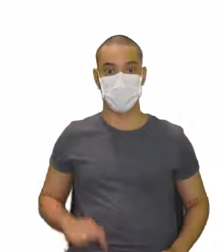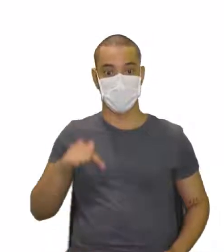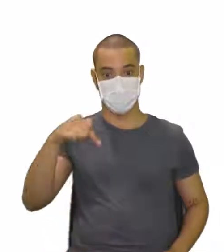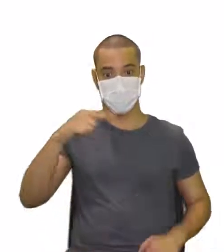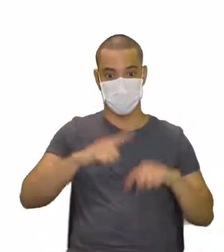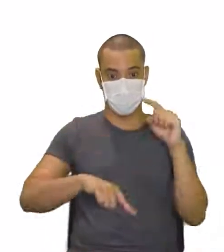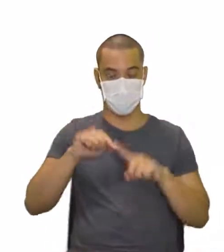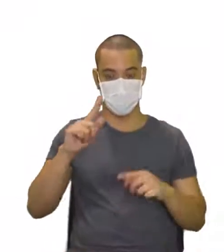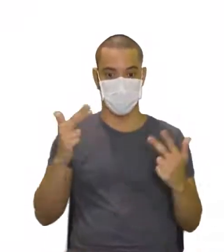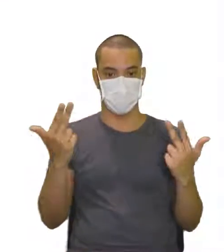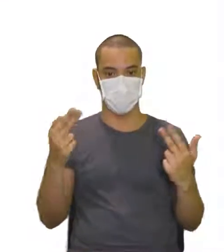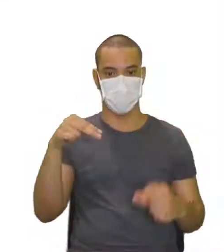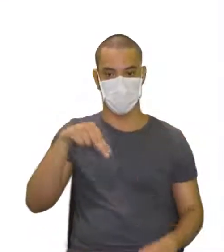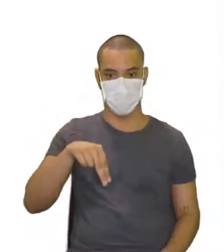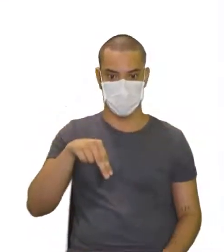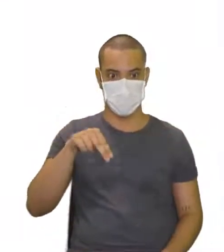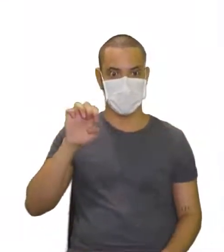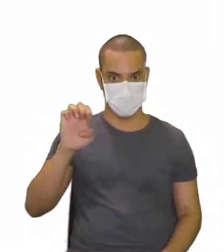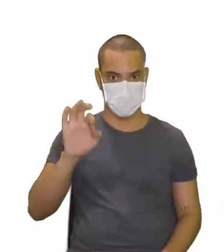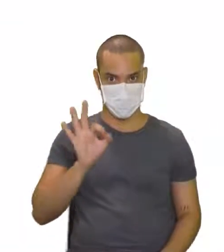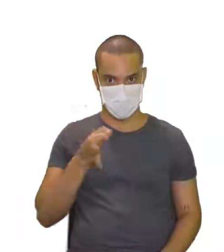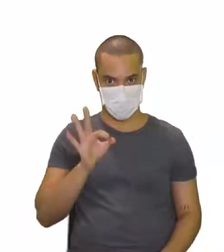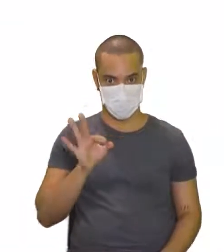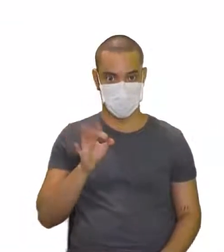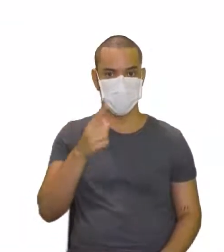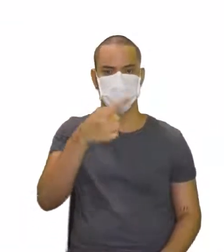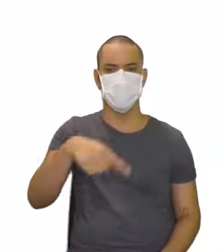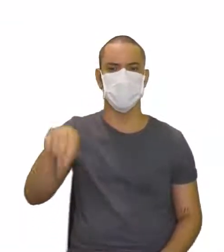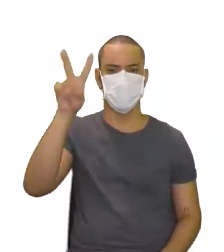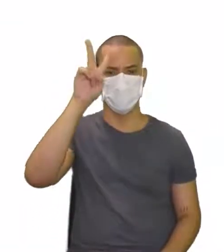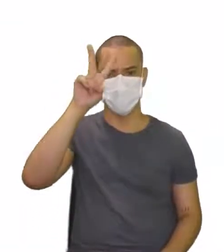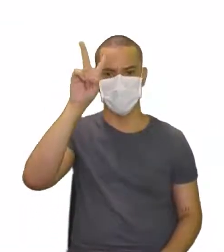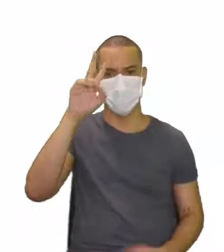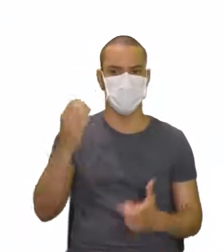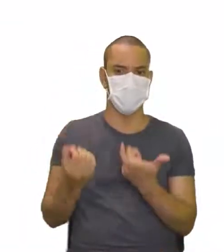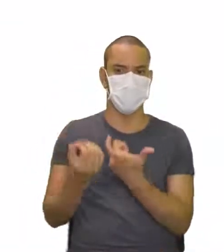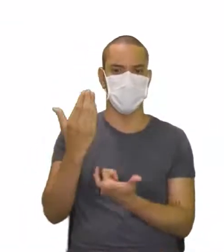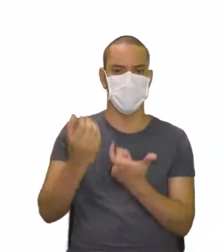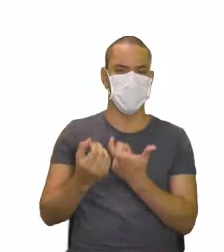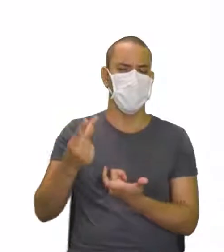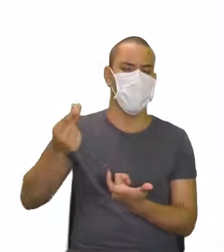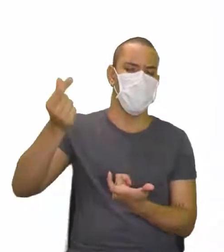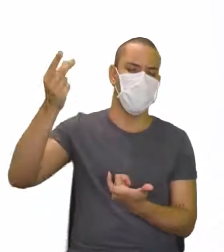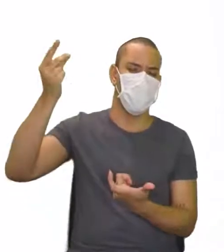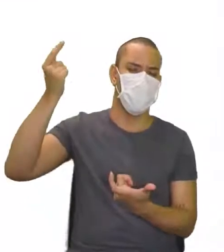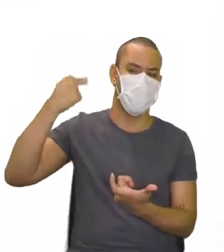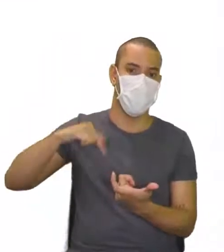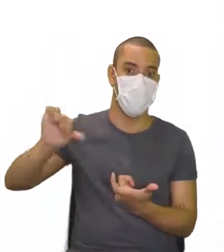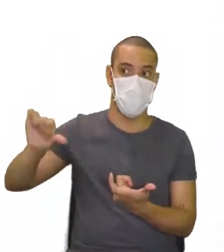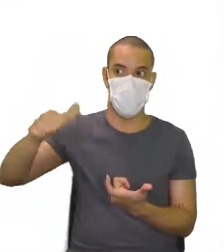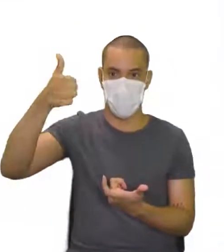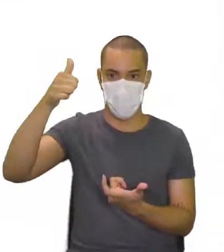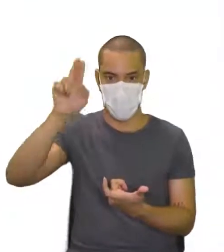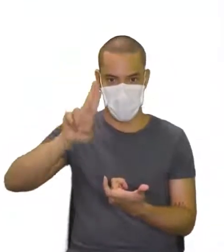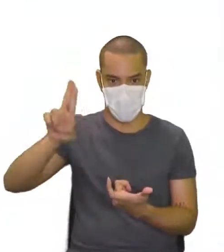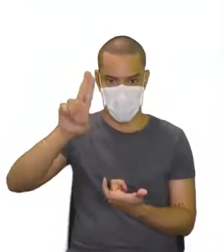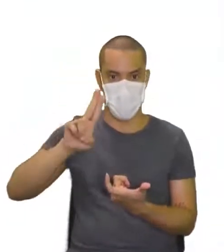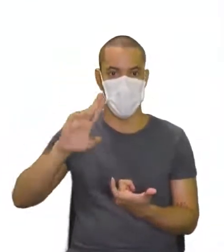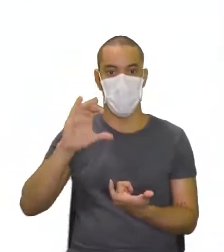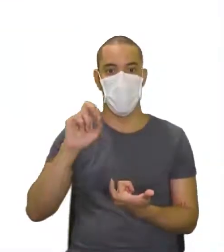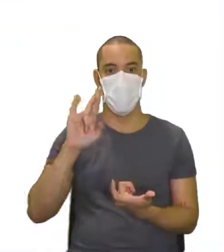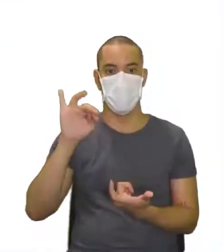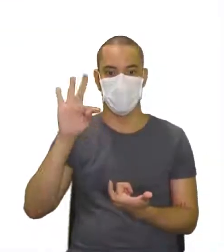é igual a NE, certo? Alguém lembra da fórmula primária lá da corrente? Pessoal, a corrente